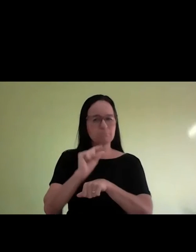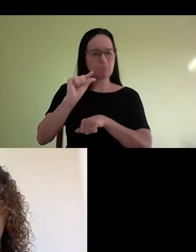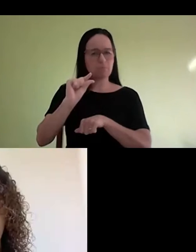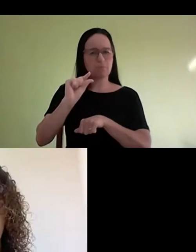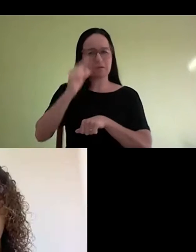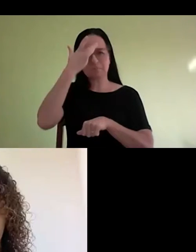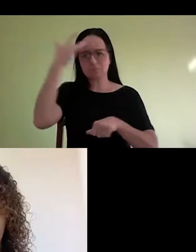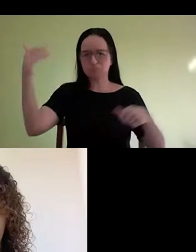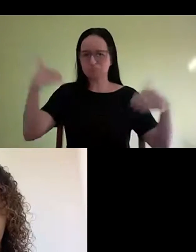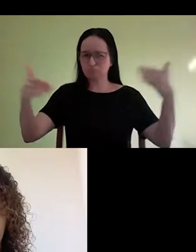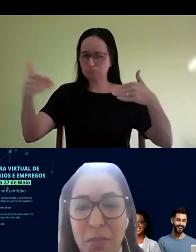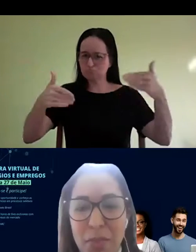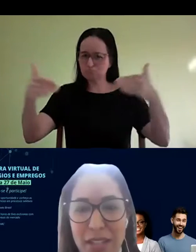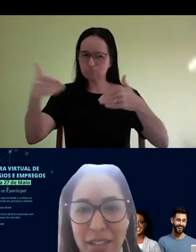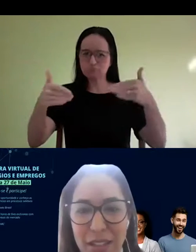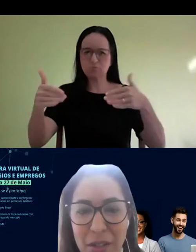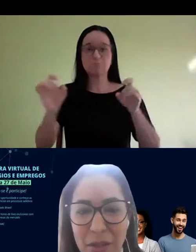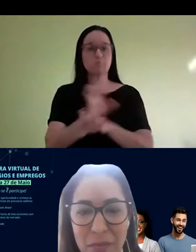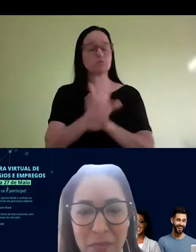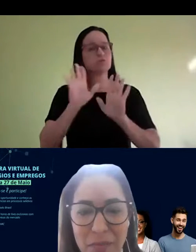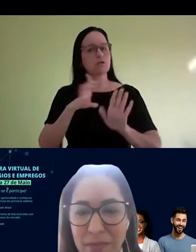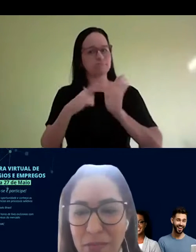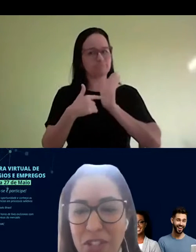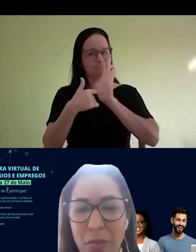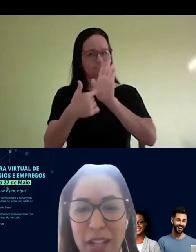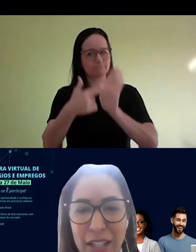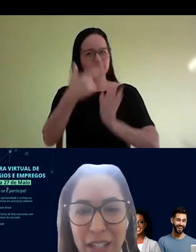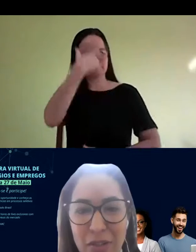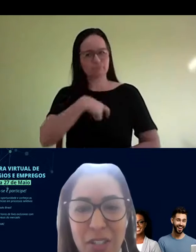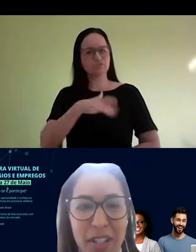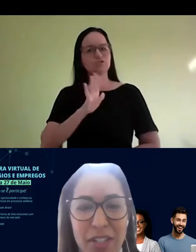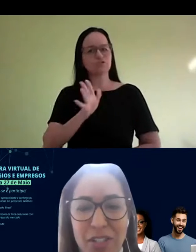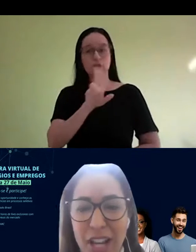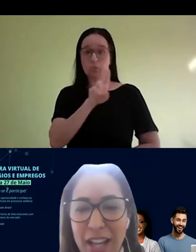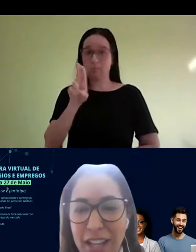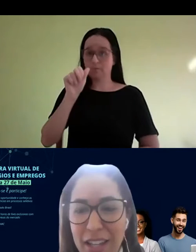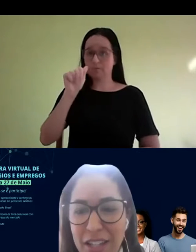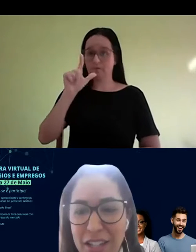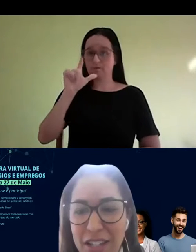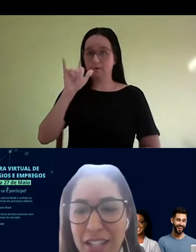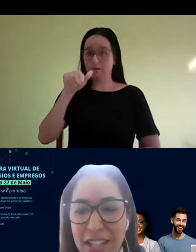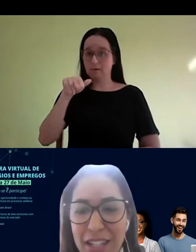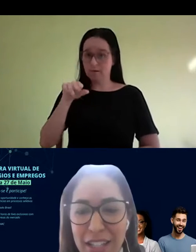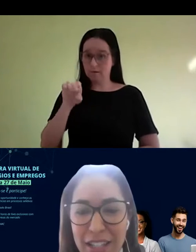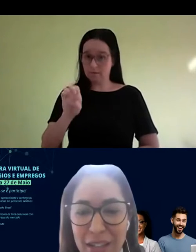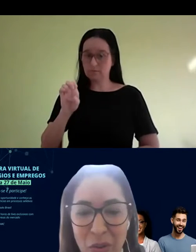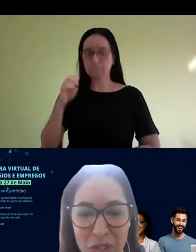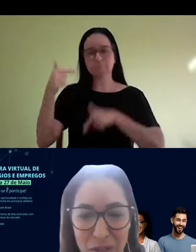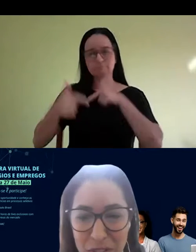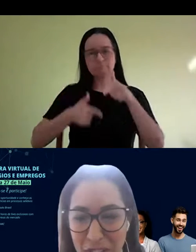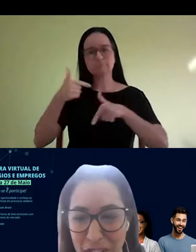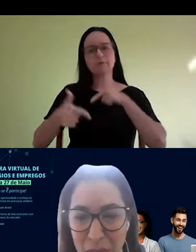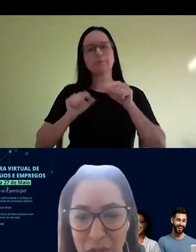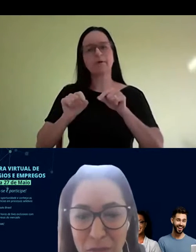ir entrando, mas eu já vou me apresentando. Me chamo Aline, sou analista de carreiras. E